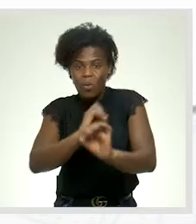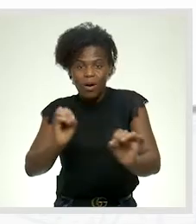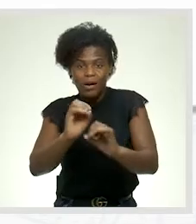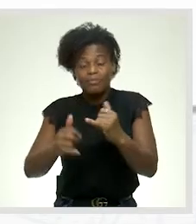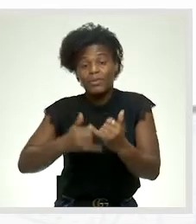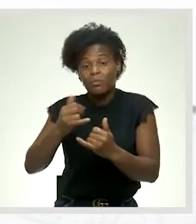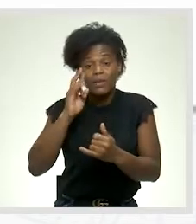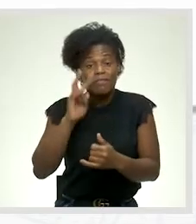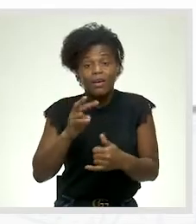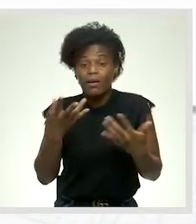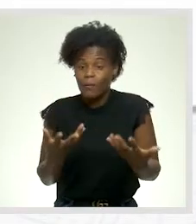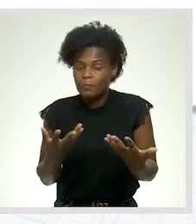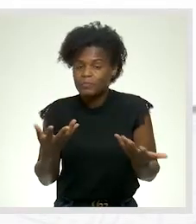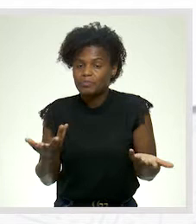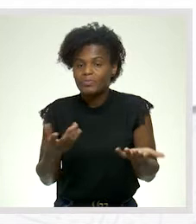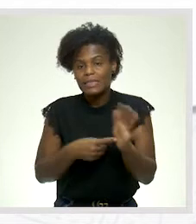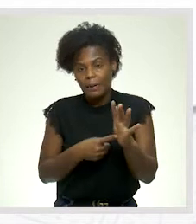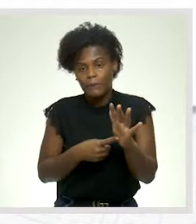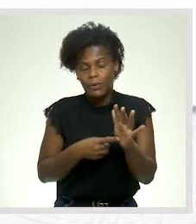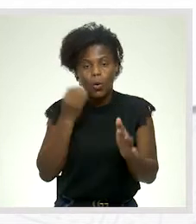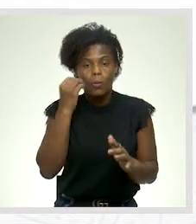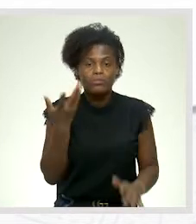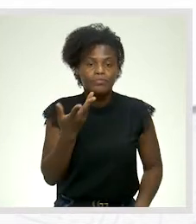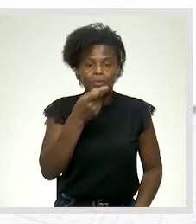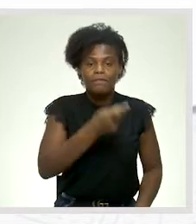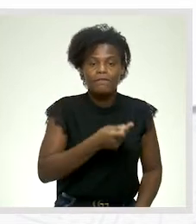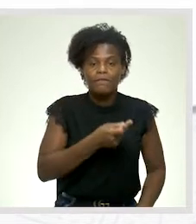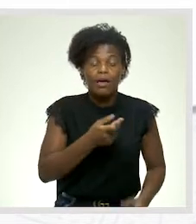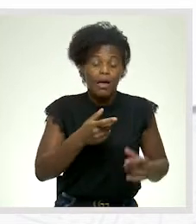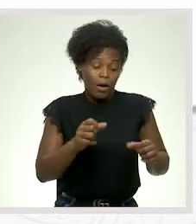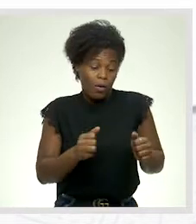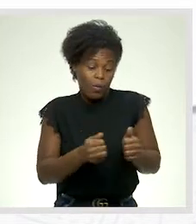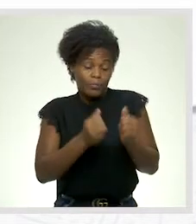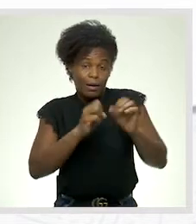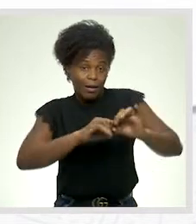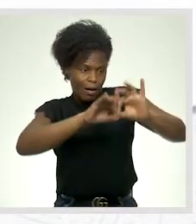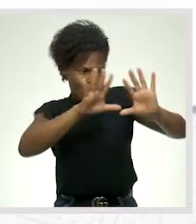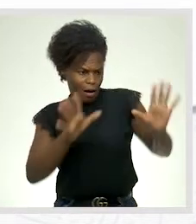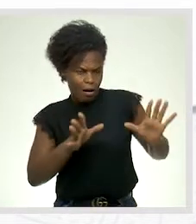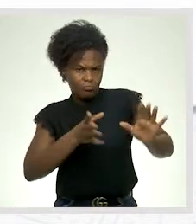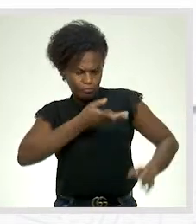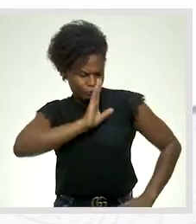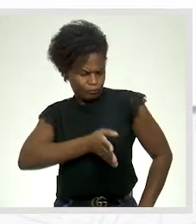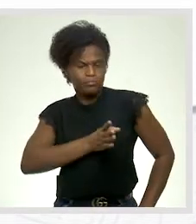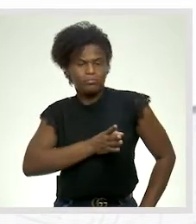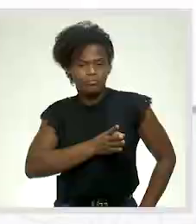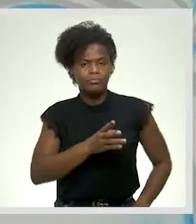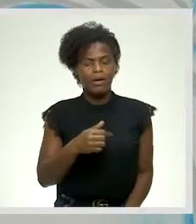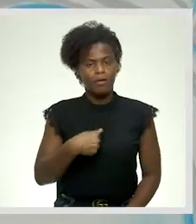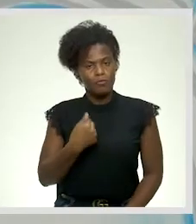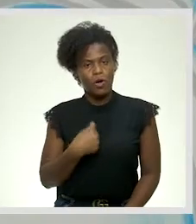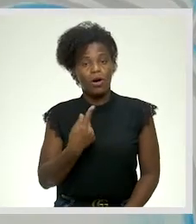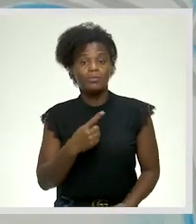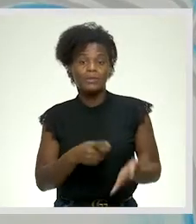depois, repara, o posicionamento com nitidez e autenticidade é próprio